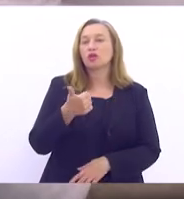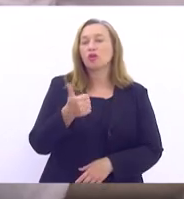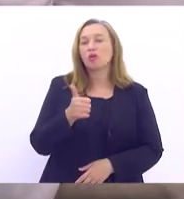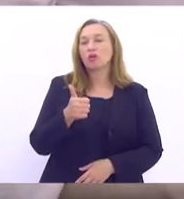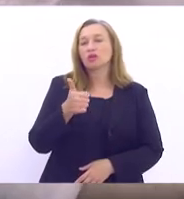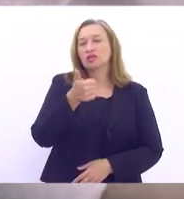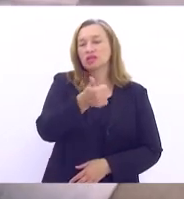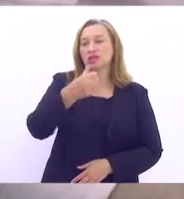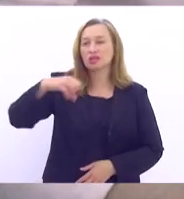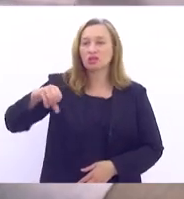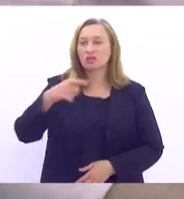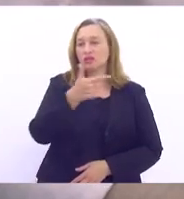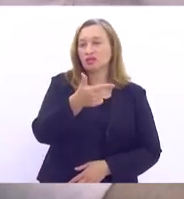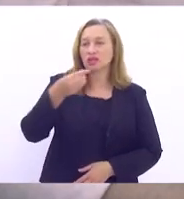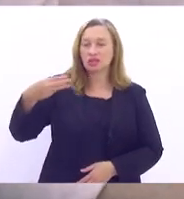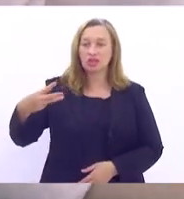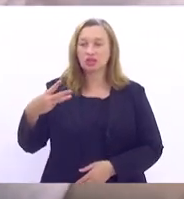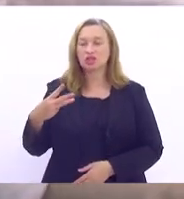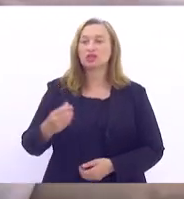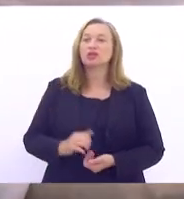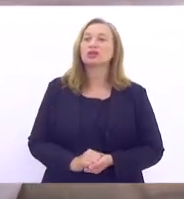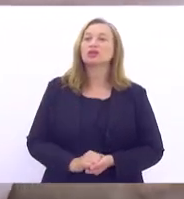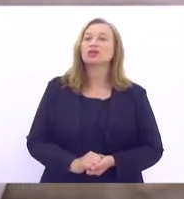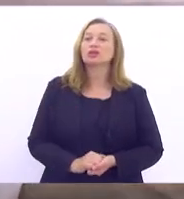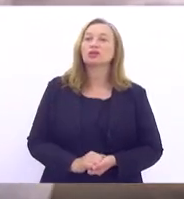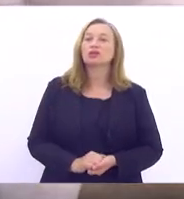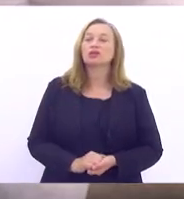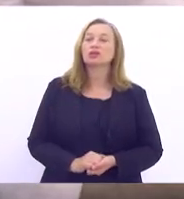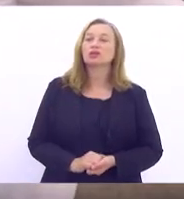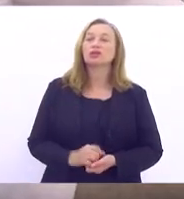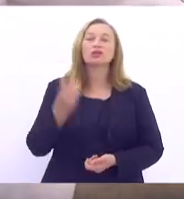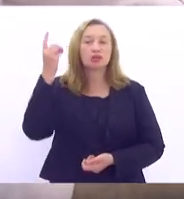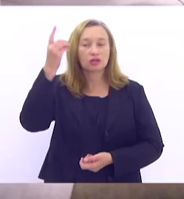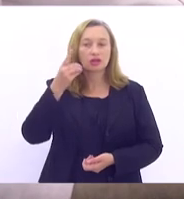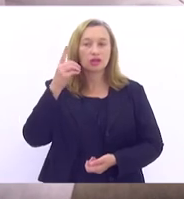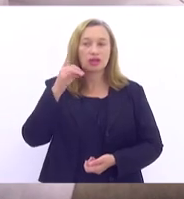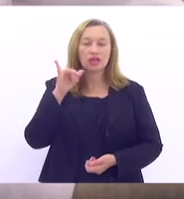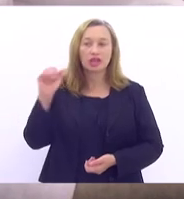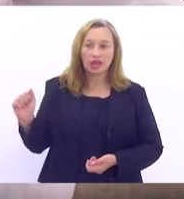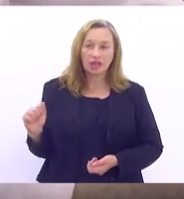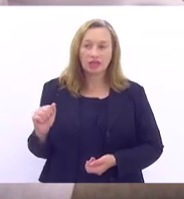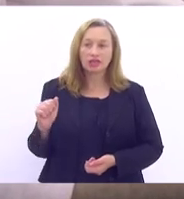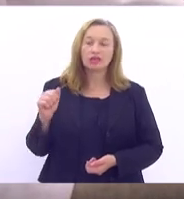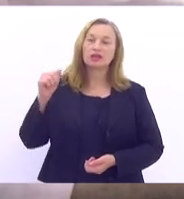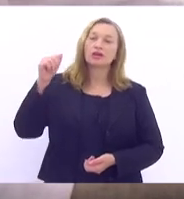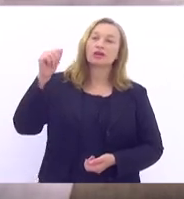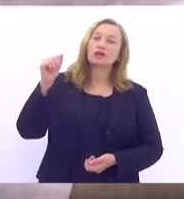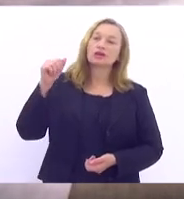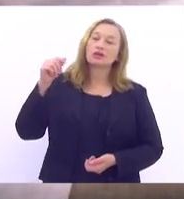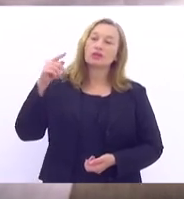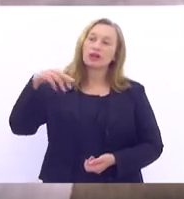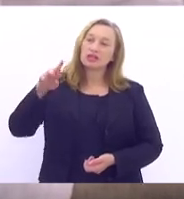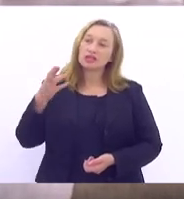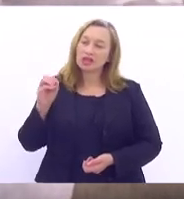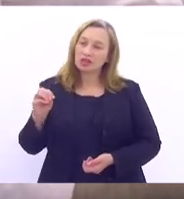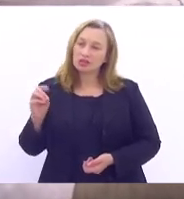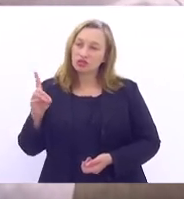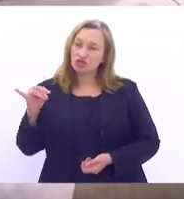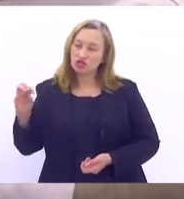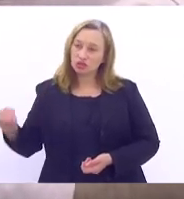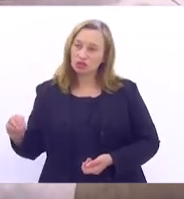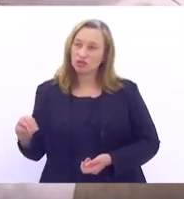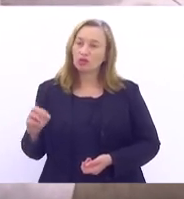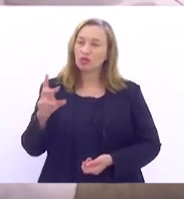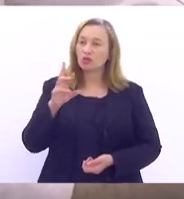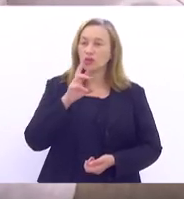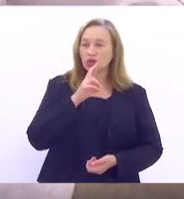1119, de 23, item 8 da pauta. De autoria dos deputados Índia Armelau, Márcio Gualberto, Marcelo Dino, Rodrigo Amorim e Guilherme Delaroli,